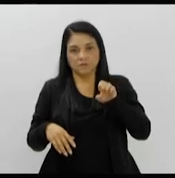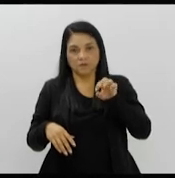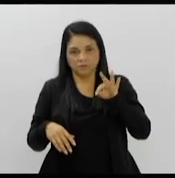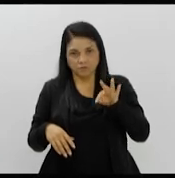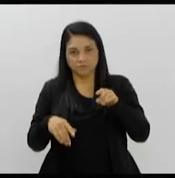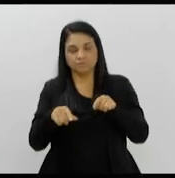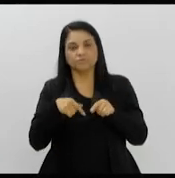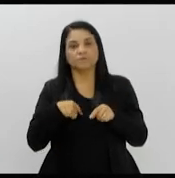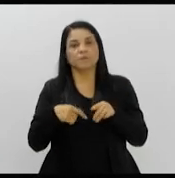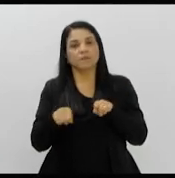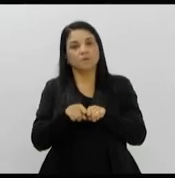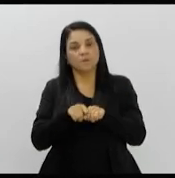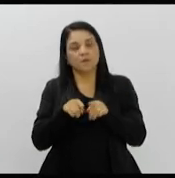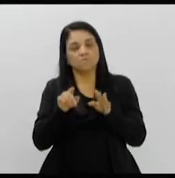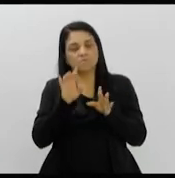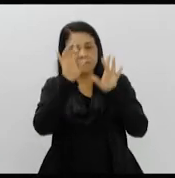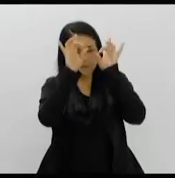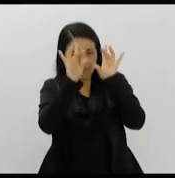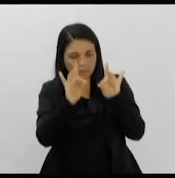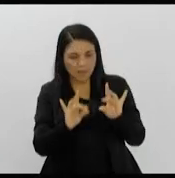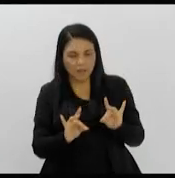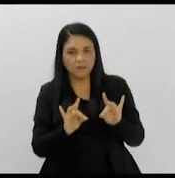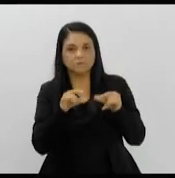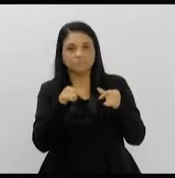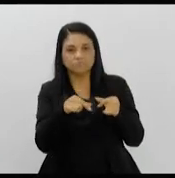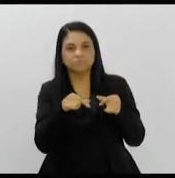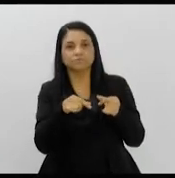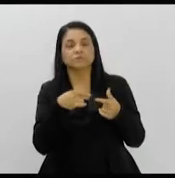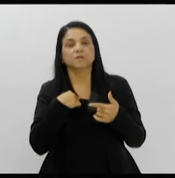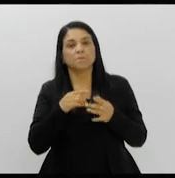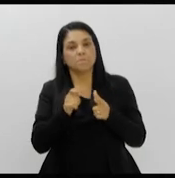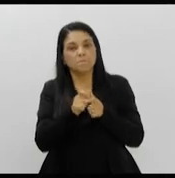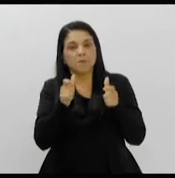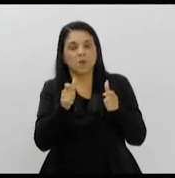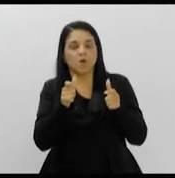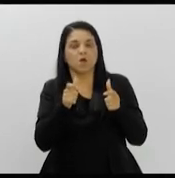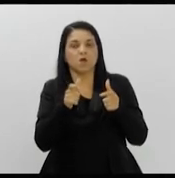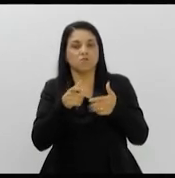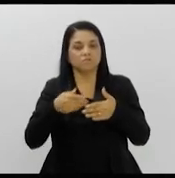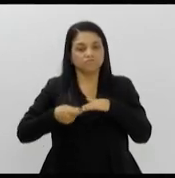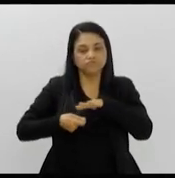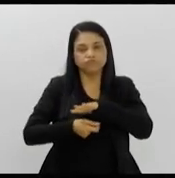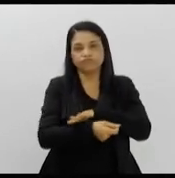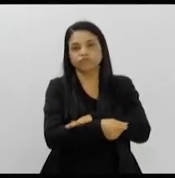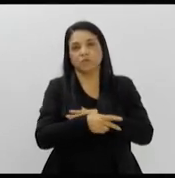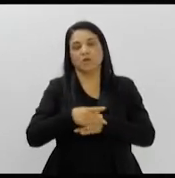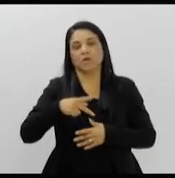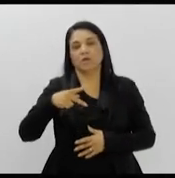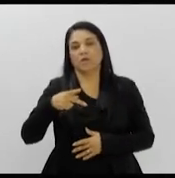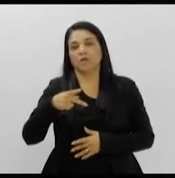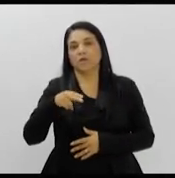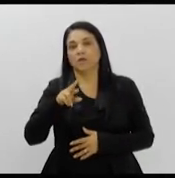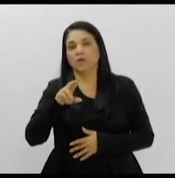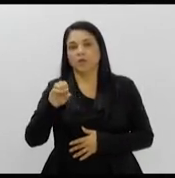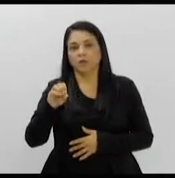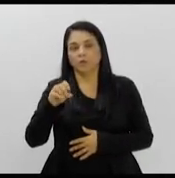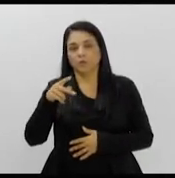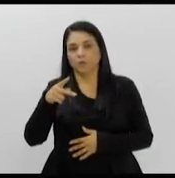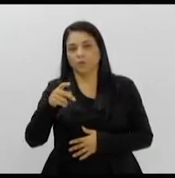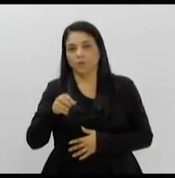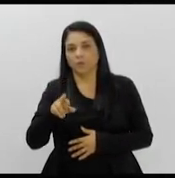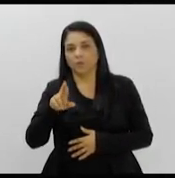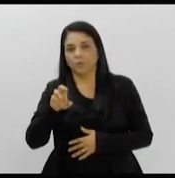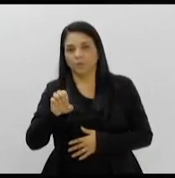soberano e o restante a sua imensa maioria vai pro fundo único do Rio previdência Para quê